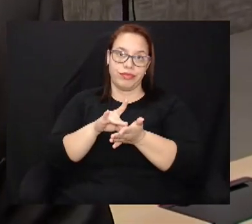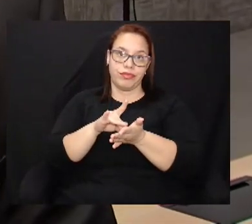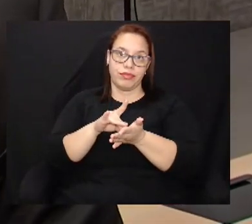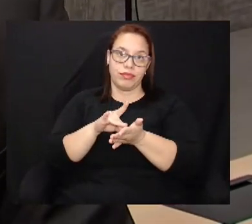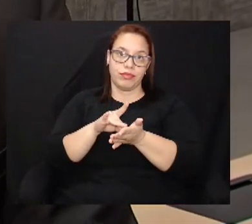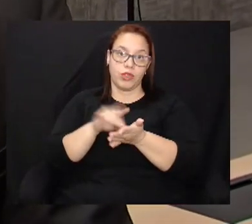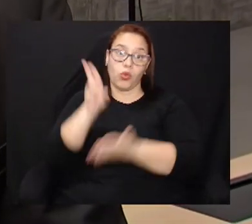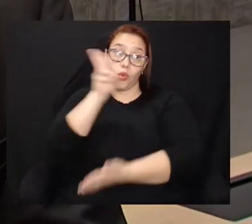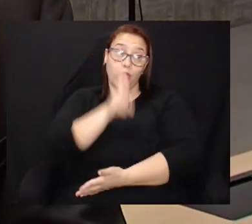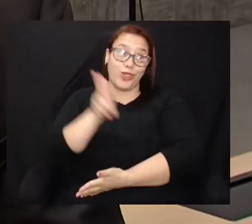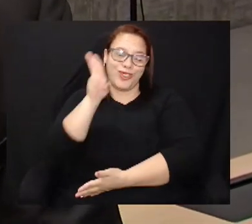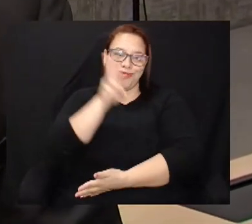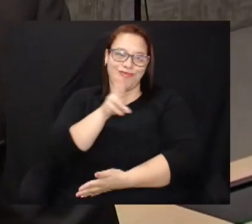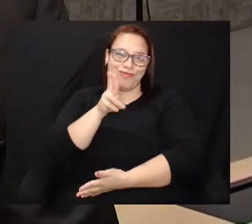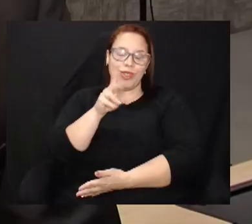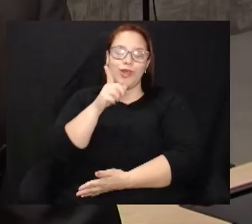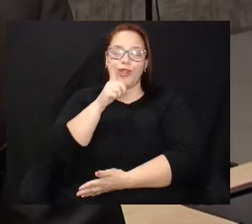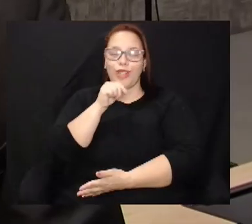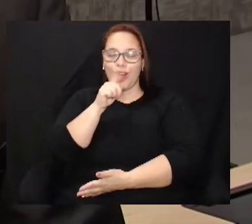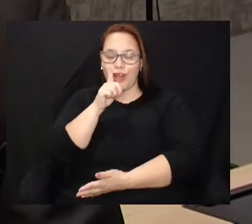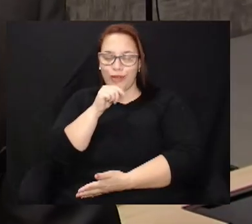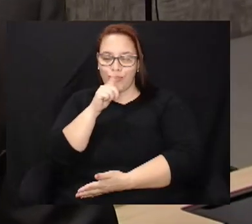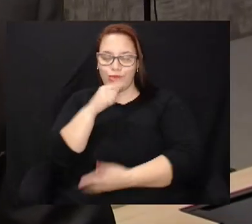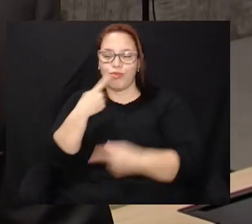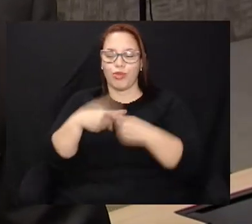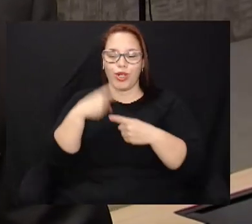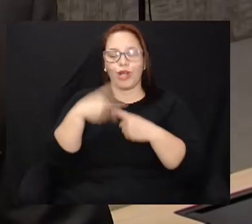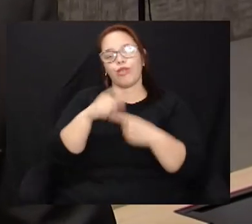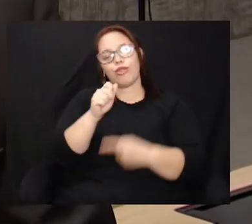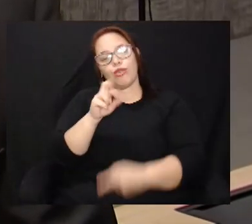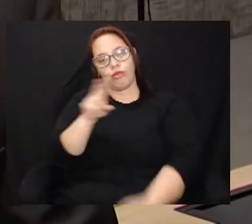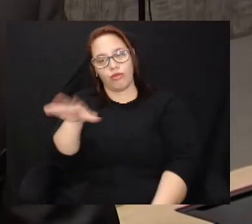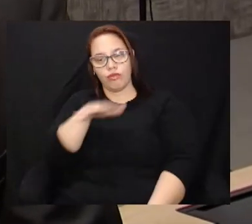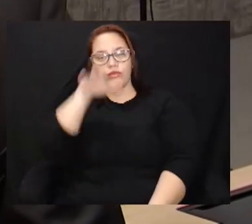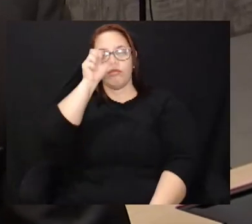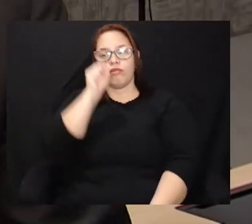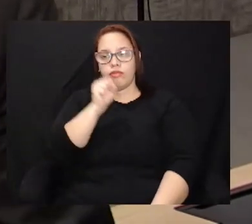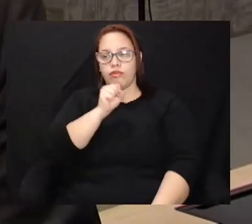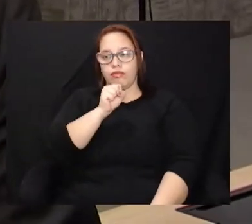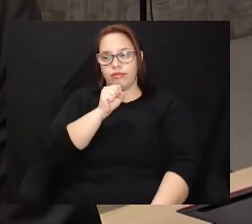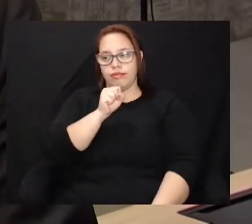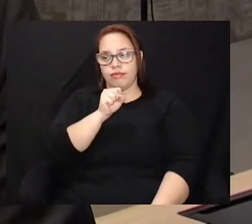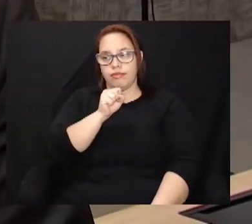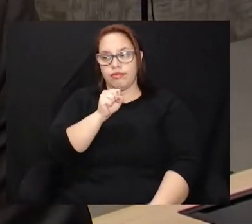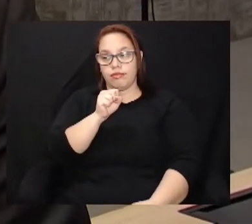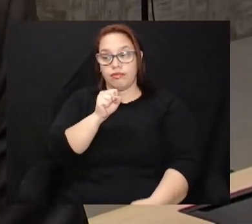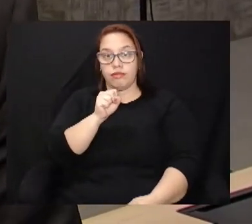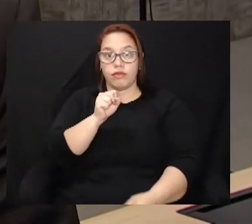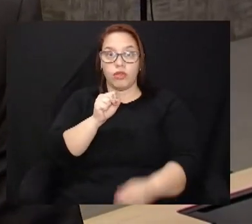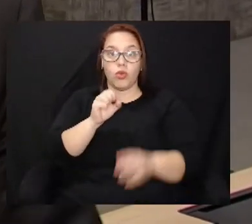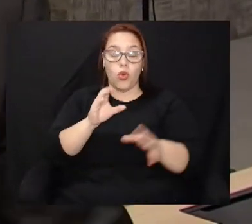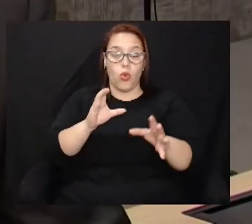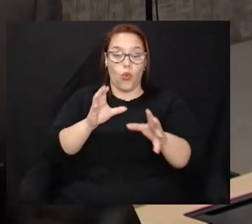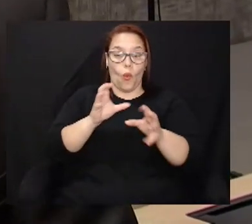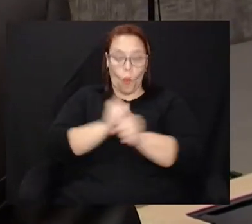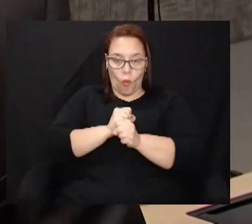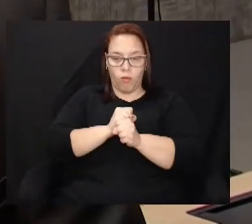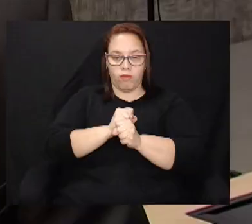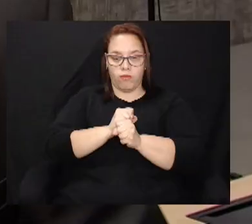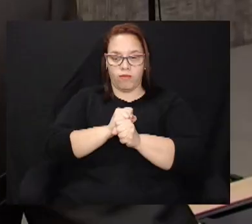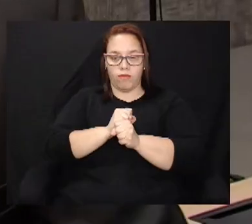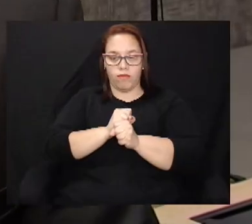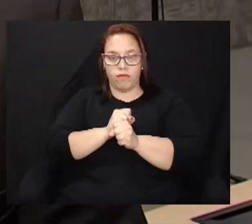utiliza de água. Então, você trazendo, vamos dizer, esse sistema que vai criar um vácuo e simplesmente vai passar no